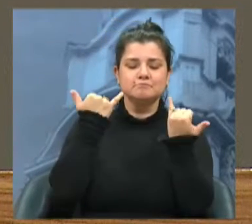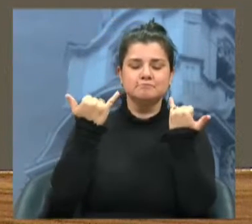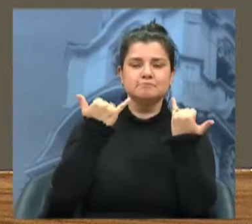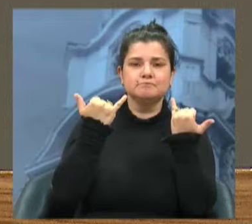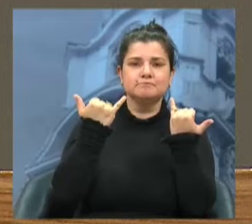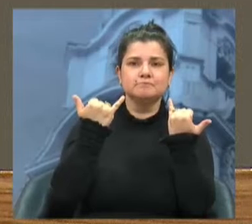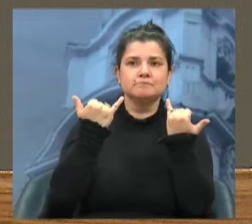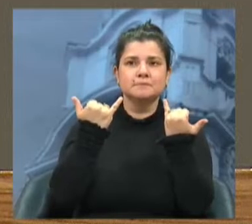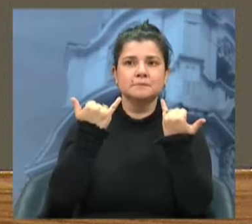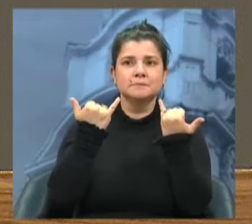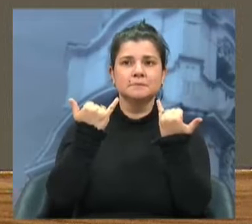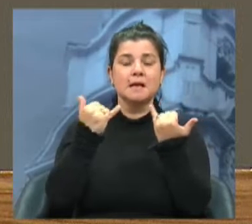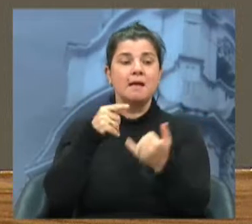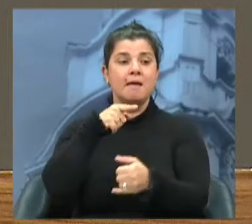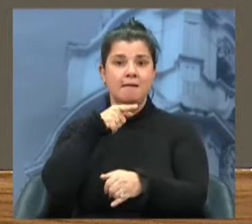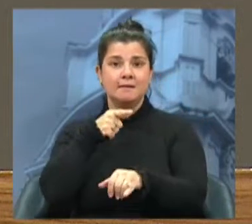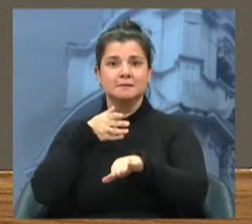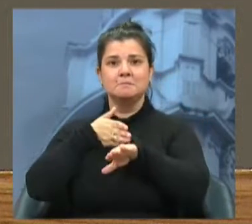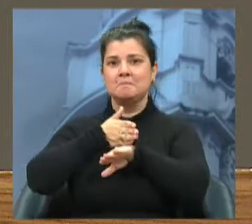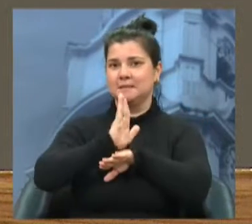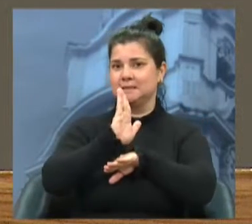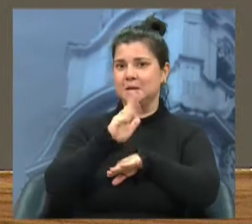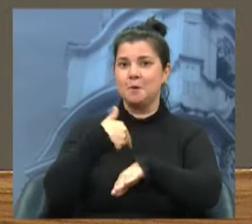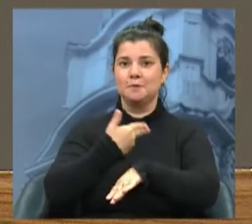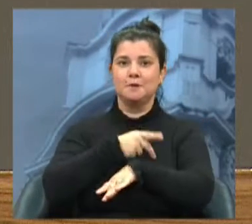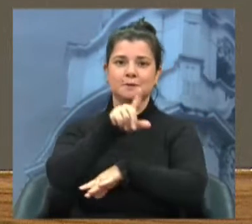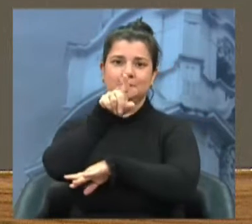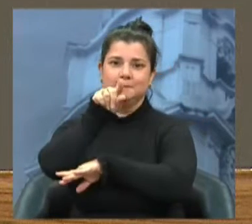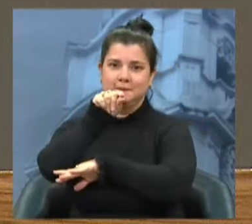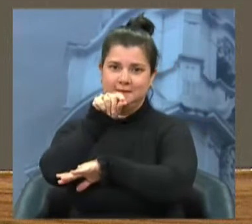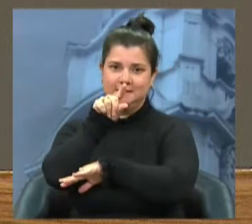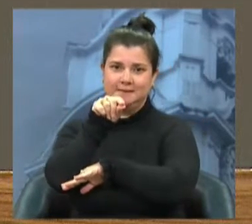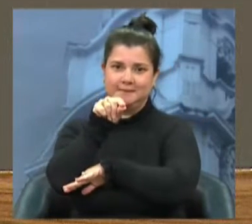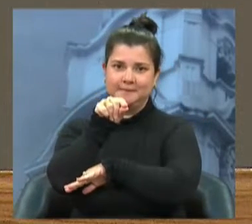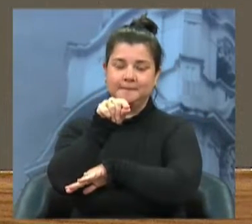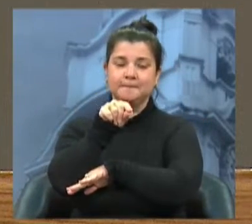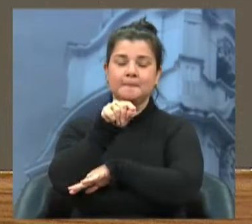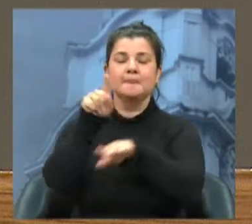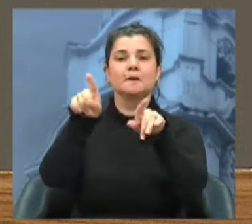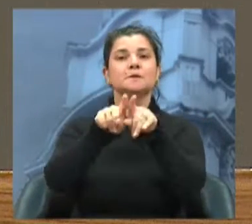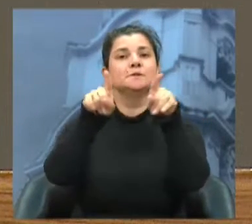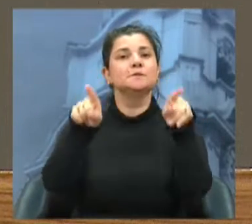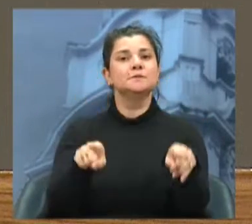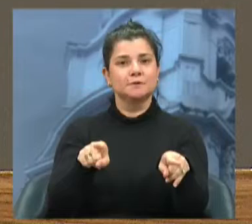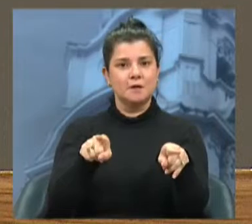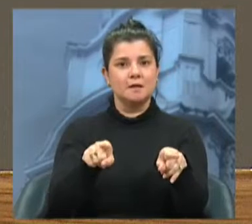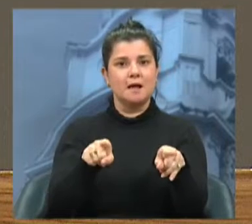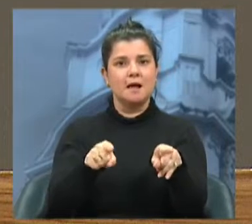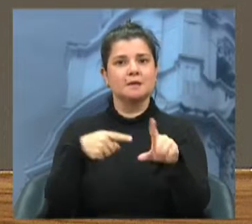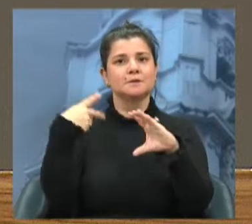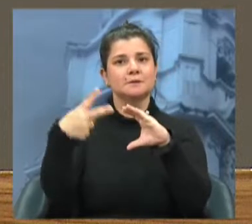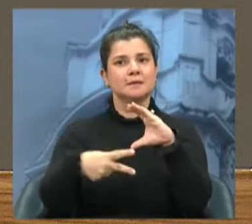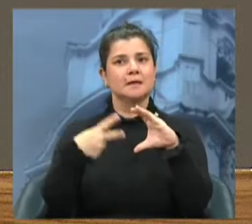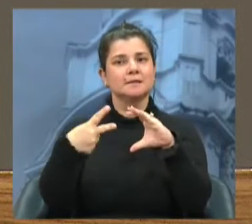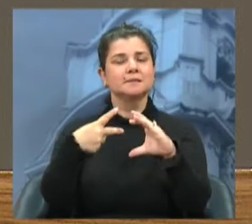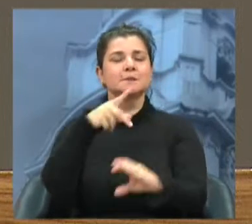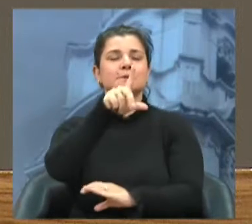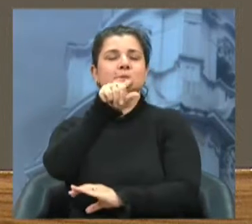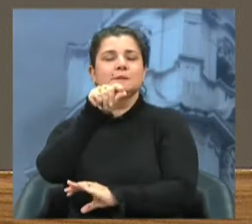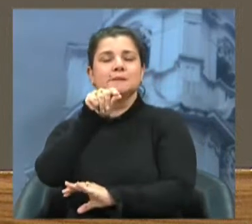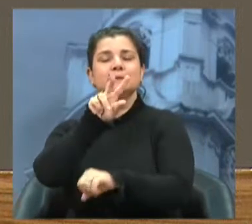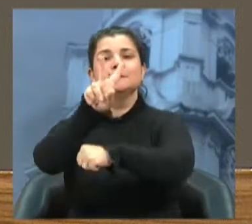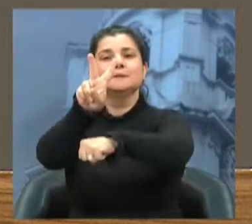eles passaram nós passarinhos. Então, os servidores da casa são os passarinhos que